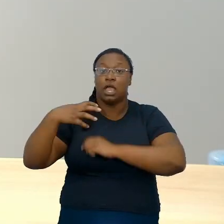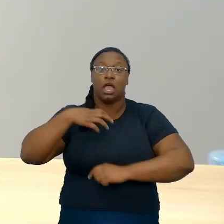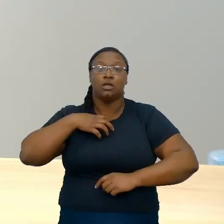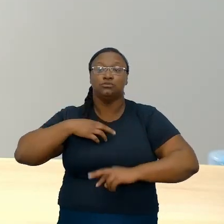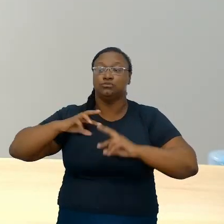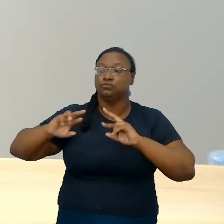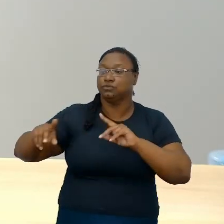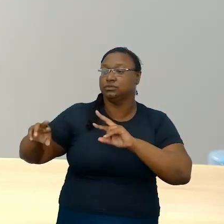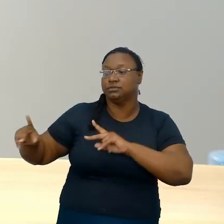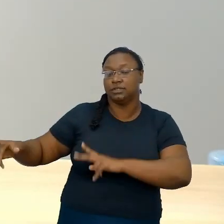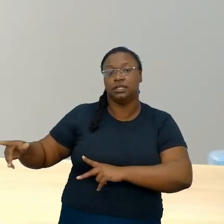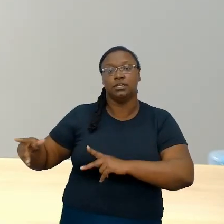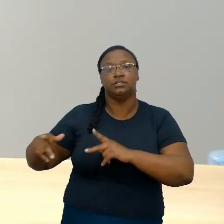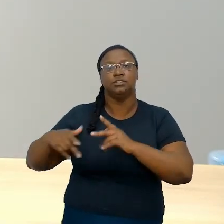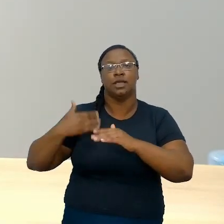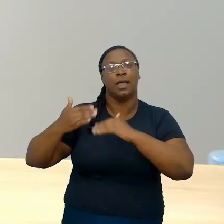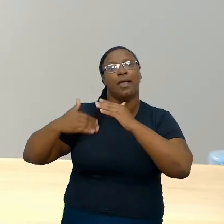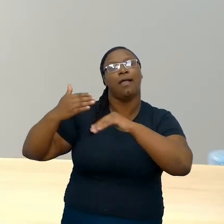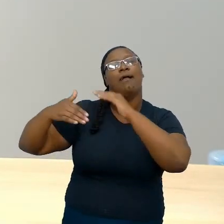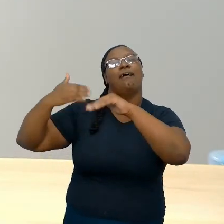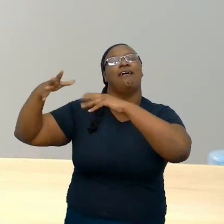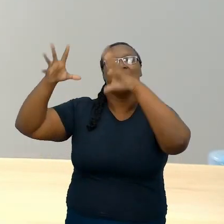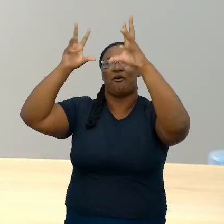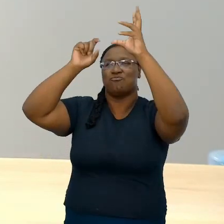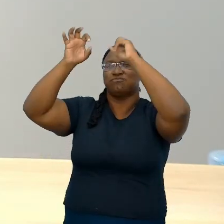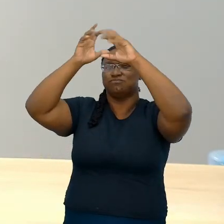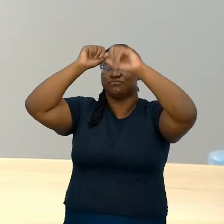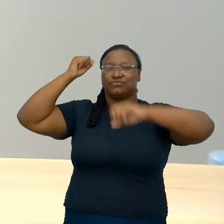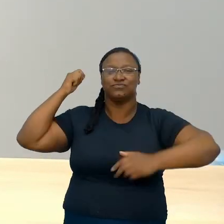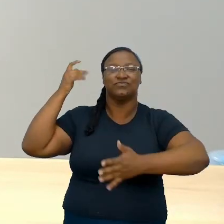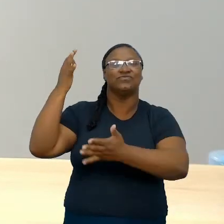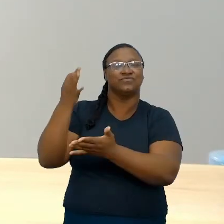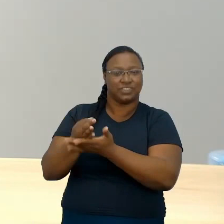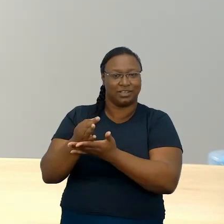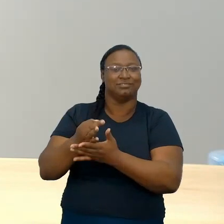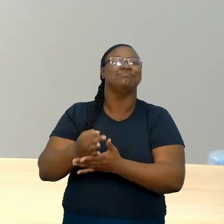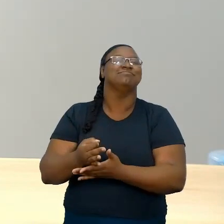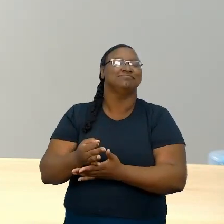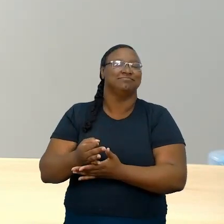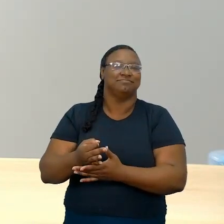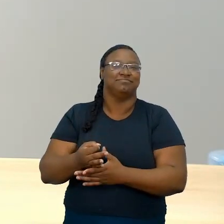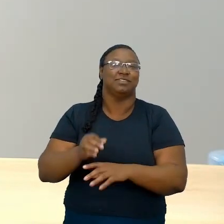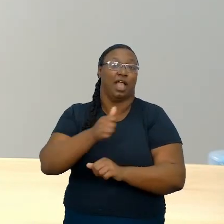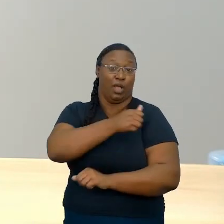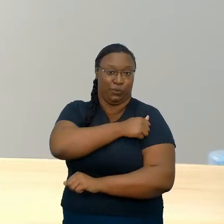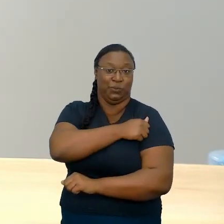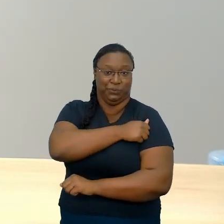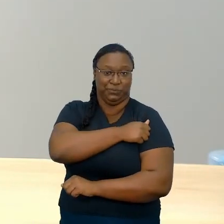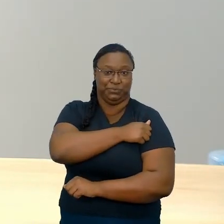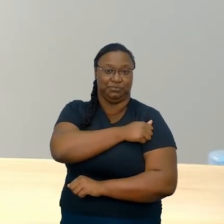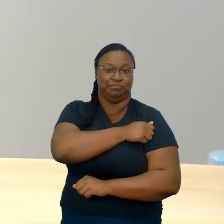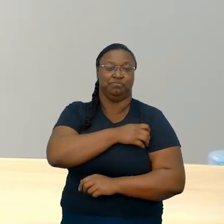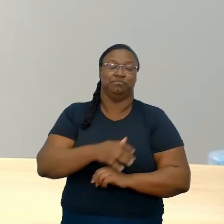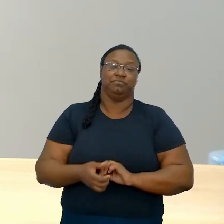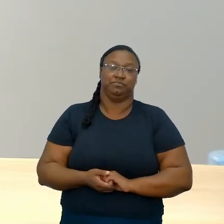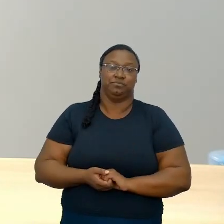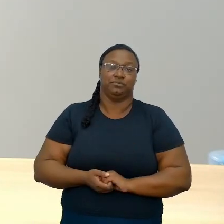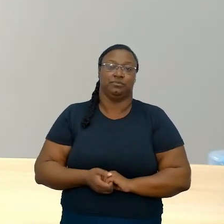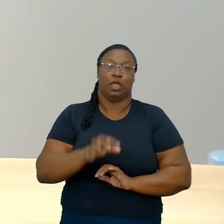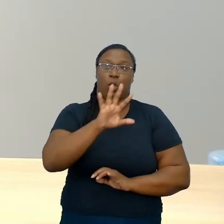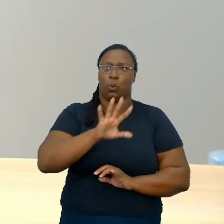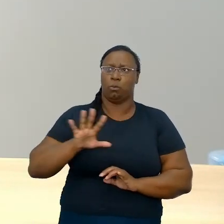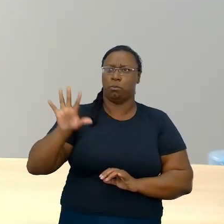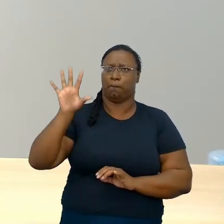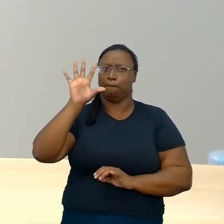diferentes de propiciar um aprendizado mais efetivo do estudante. Aqui é uma sugestão, o mapa traz